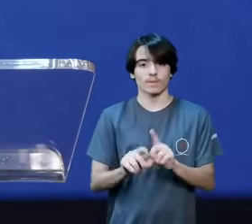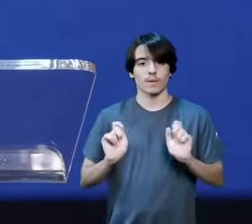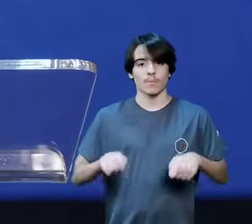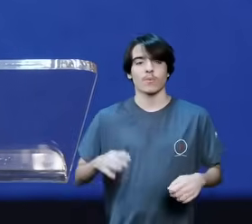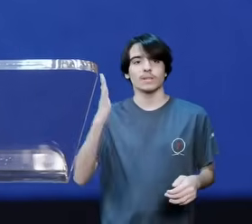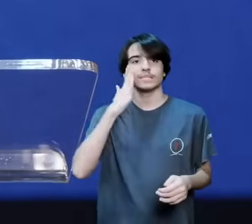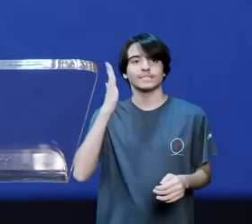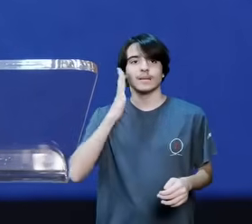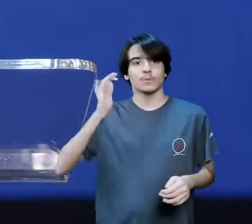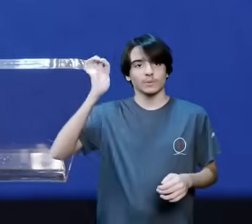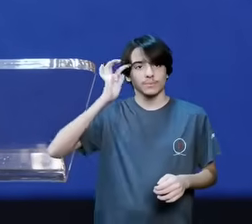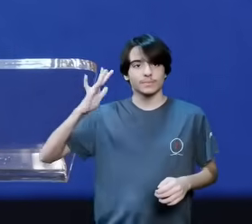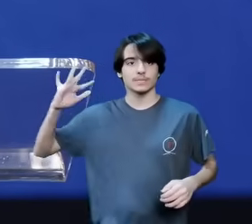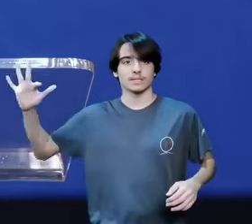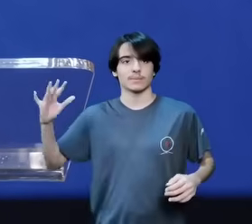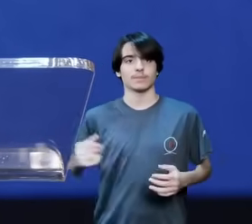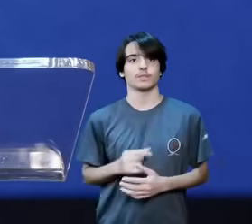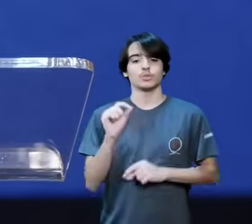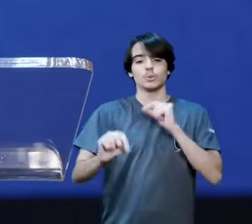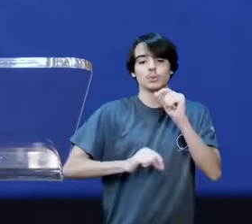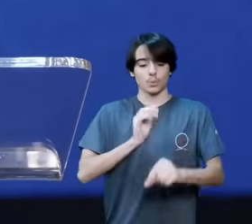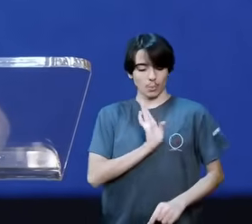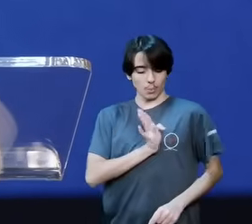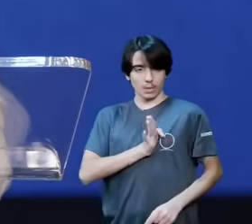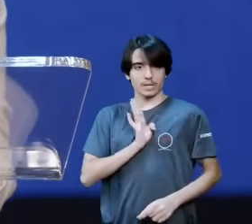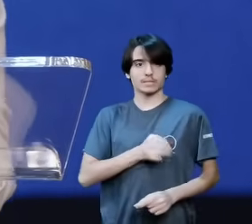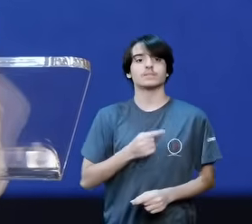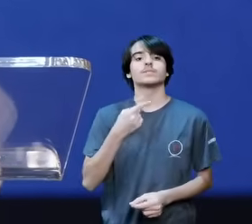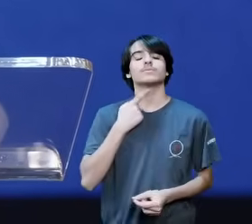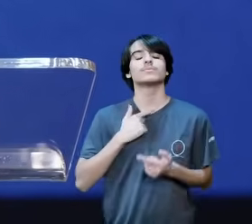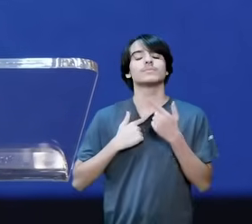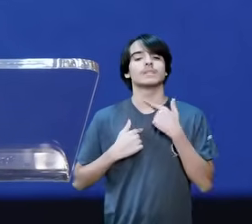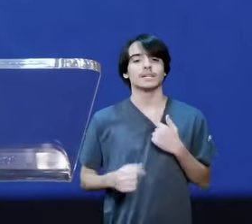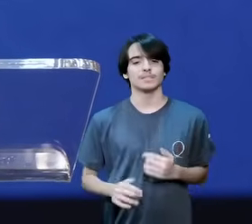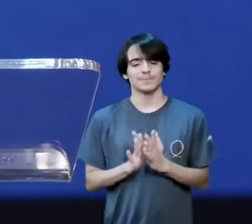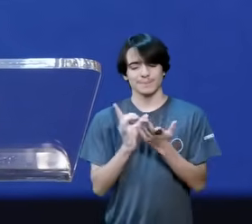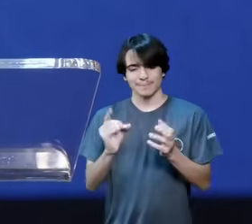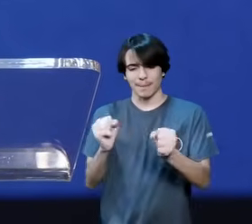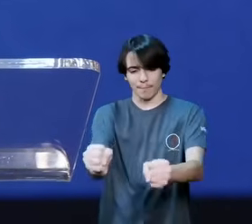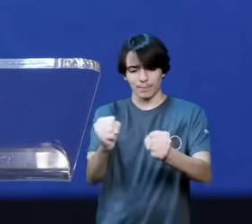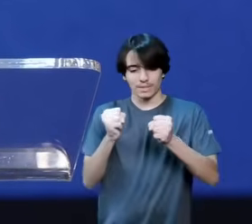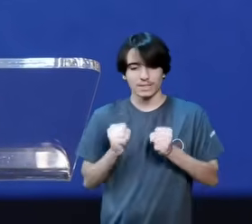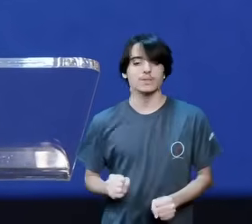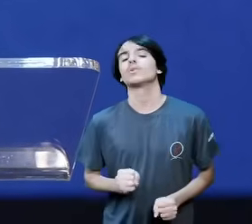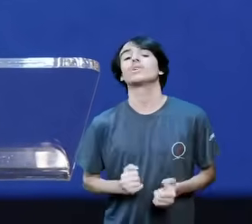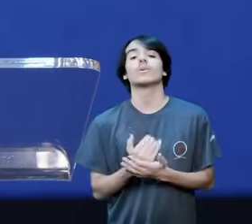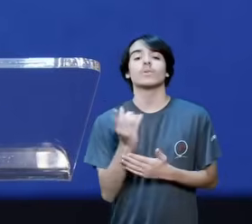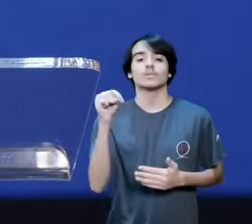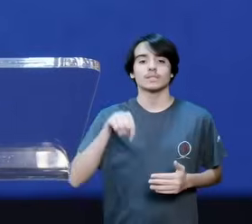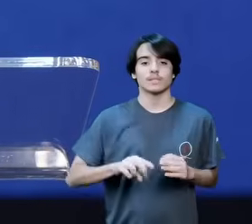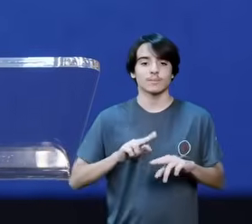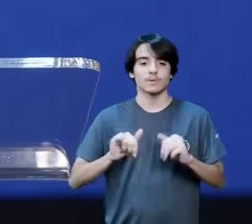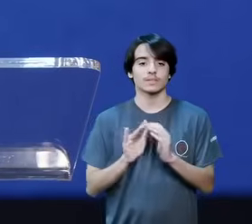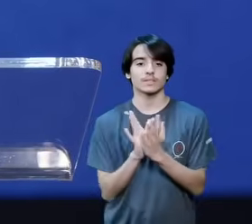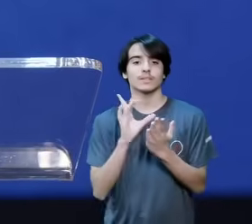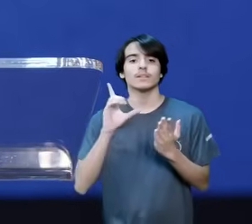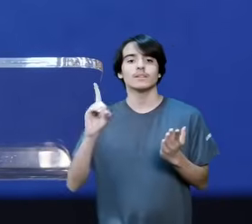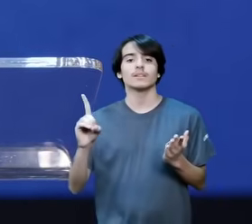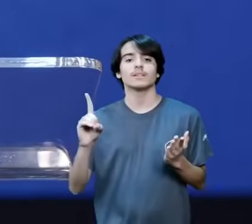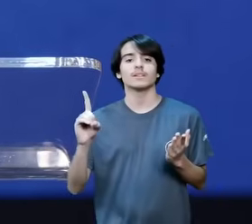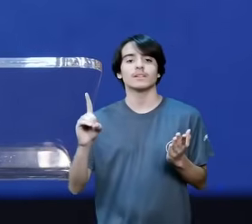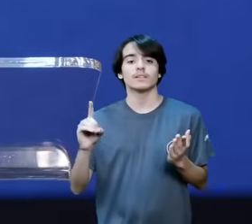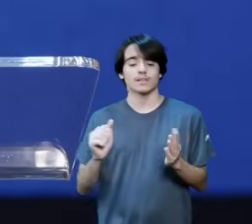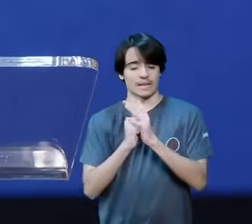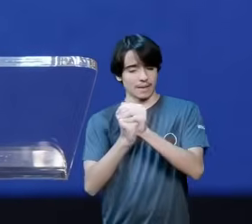pensamentos e as intenções do coração. A palavra de Deus é poderosa. Quantos estão aqui por causa da palavra do Senhor?